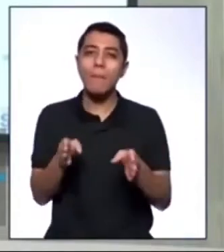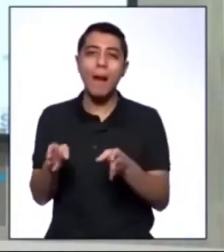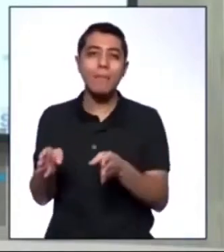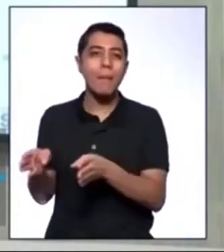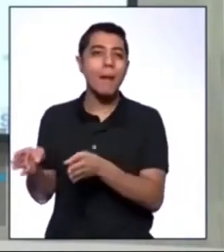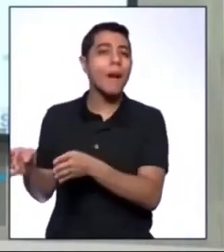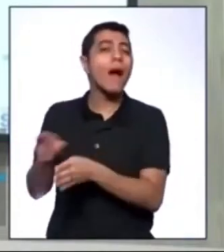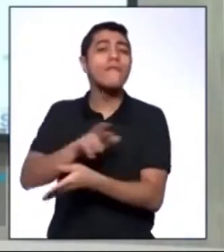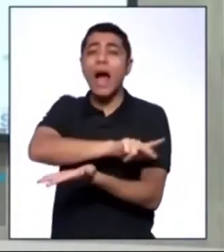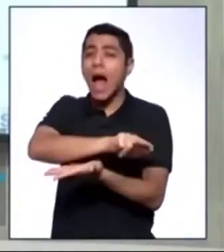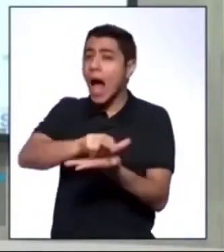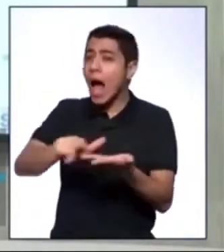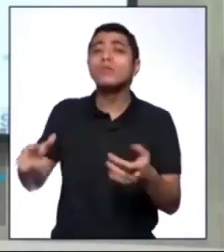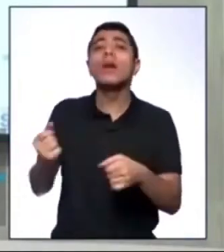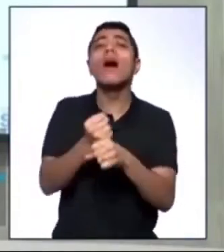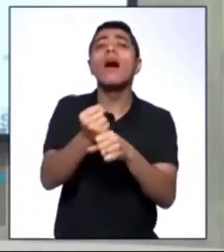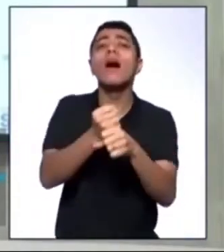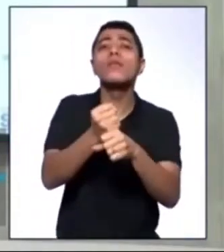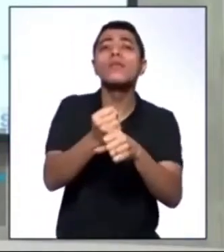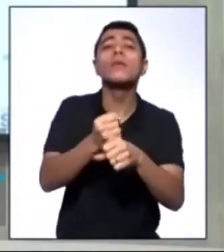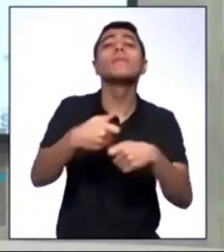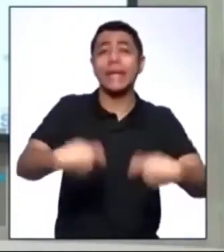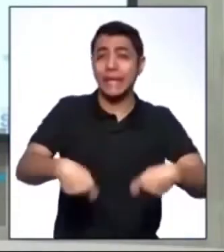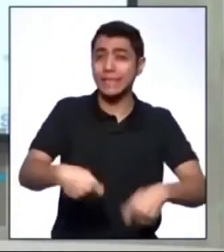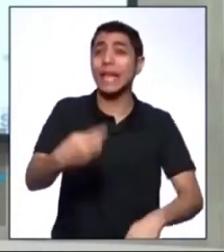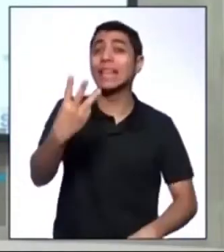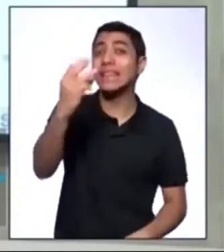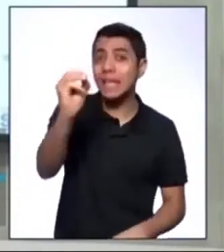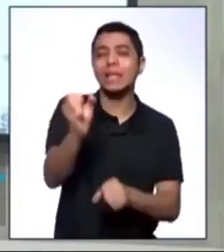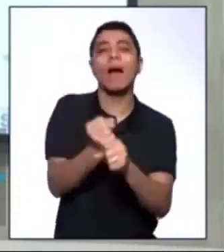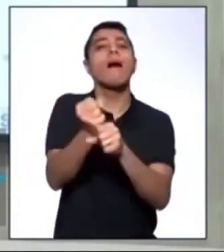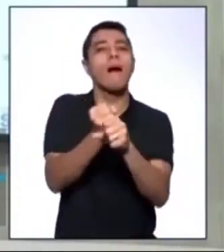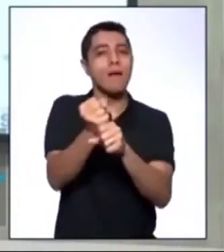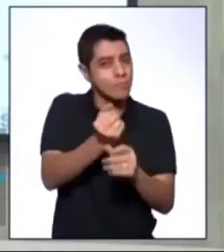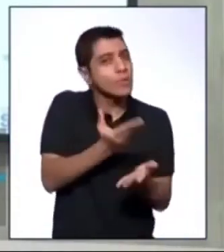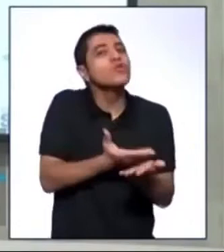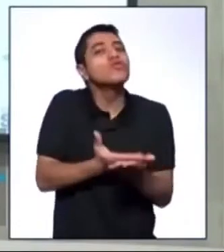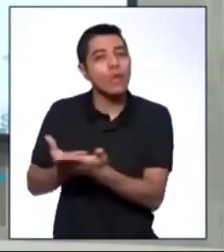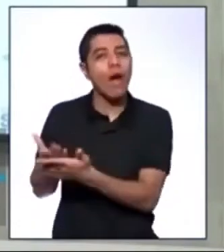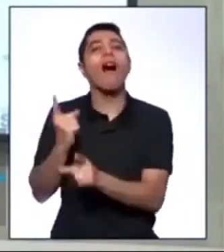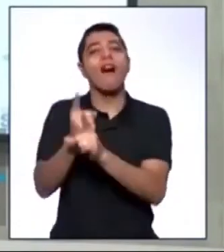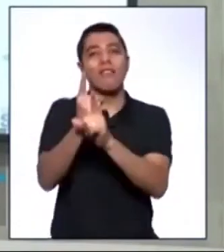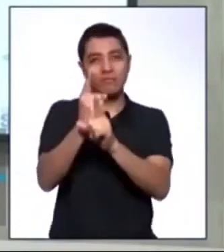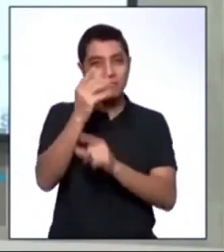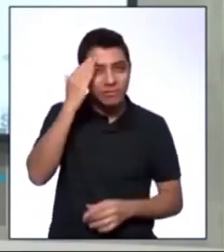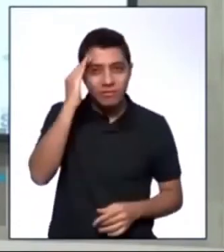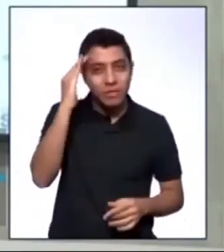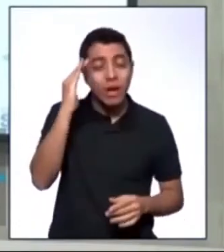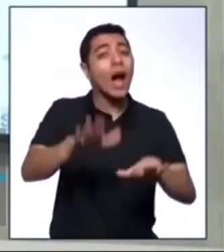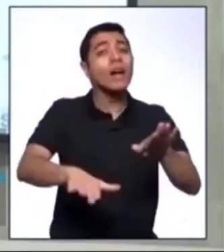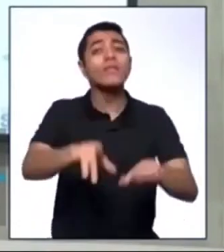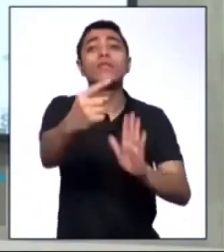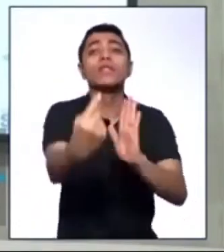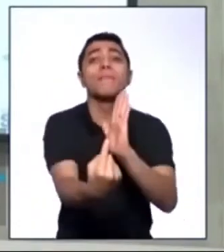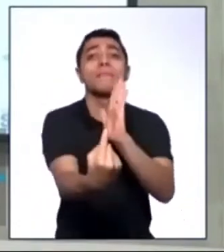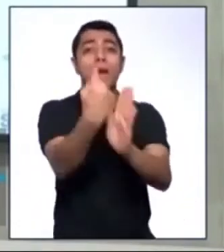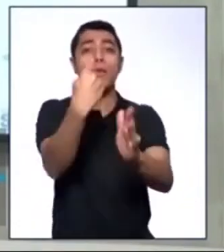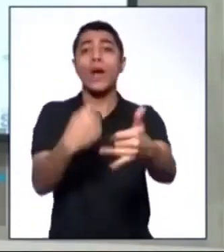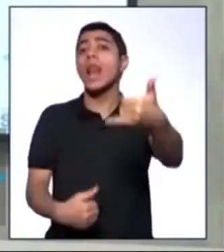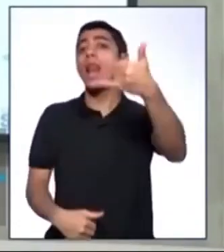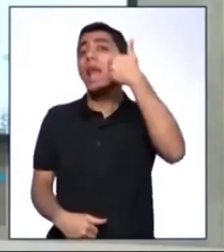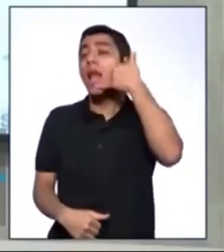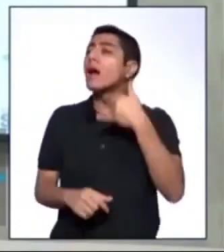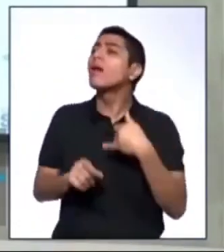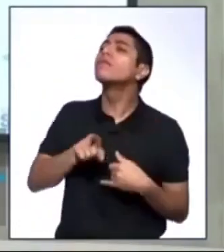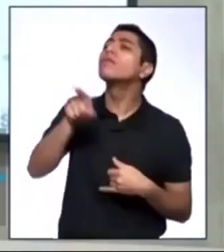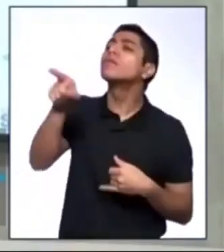dos tipos de tempo. Certo? Então, se você me ligar e perguntar como é que está o clima aqui, eu digo para você, o clima aqui é tropical, mas